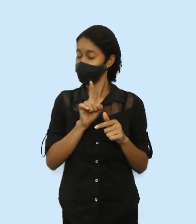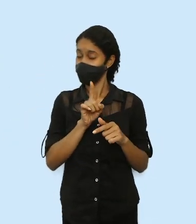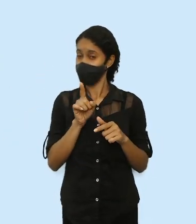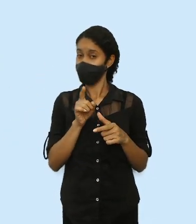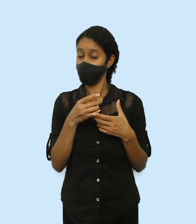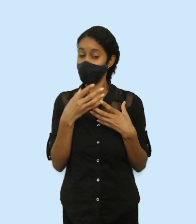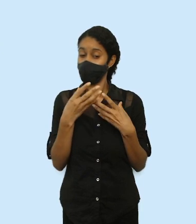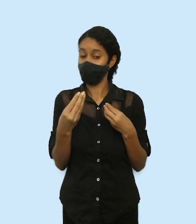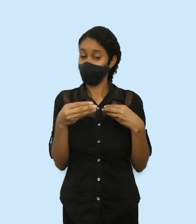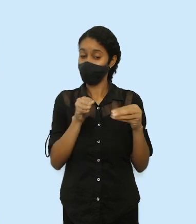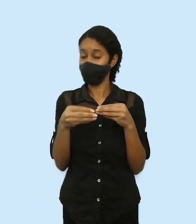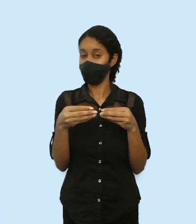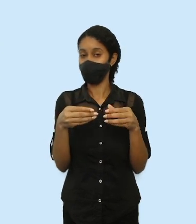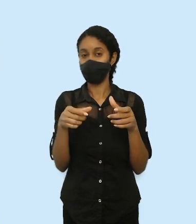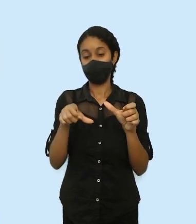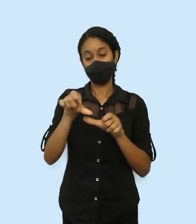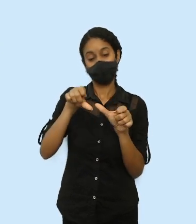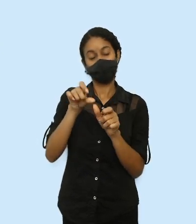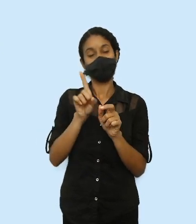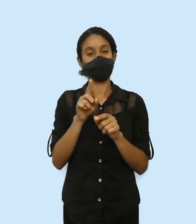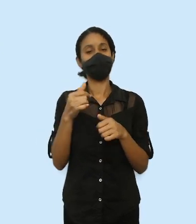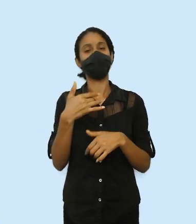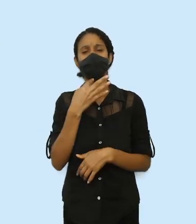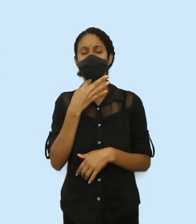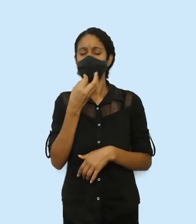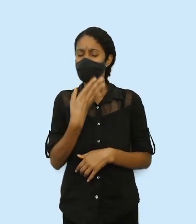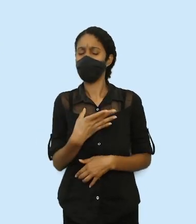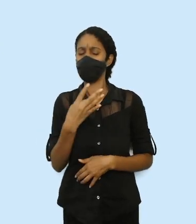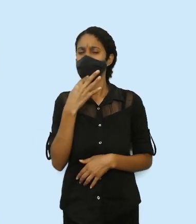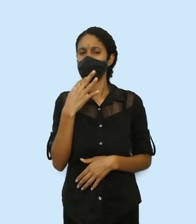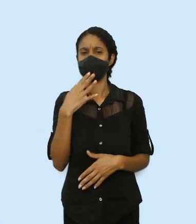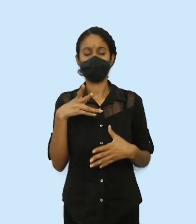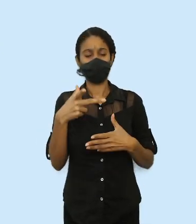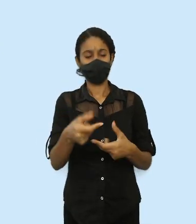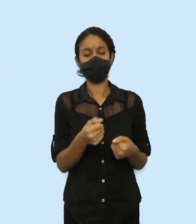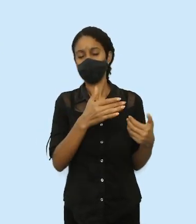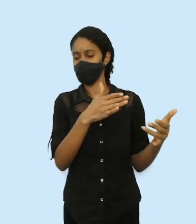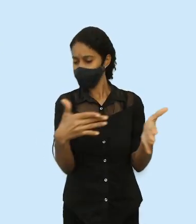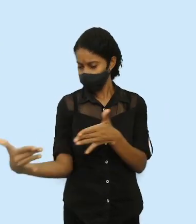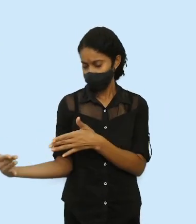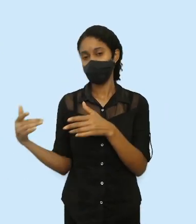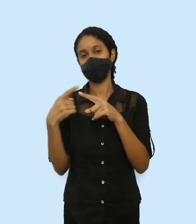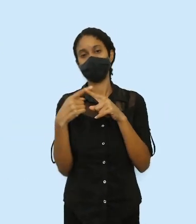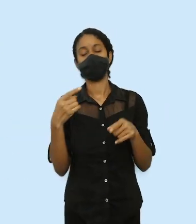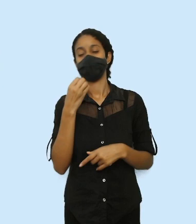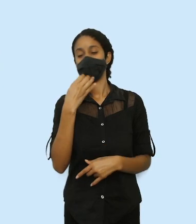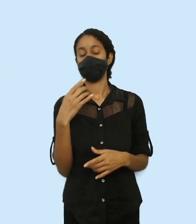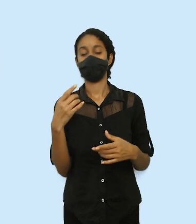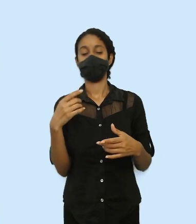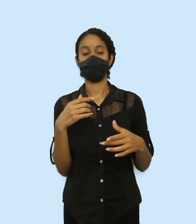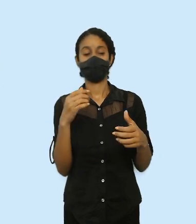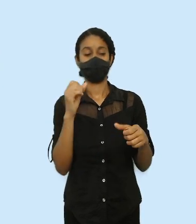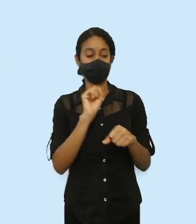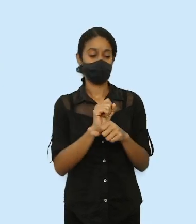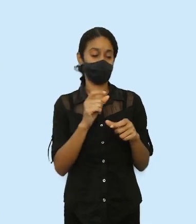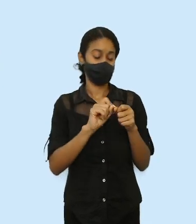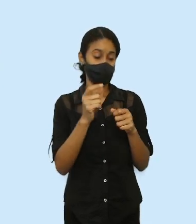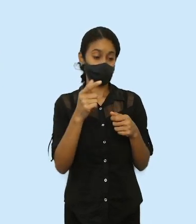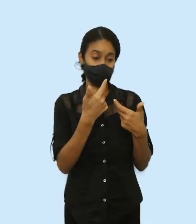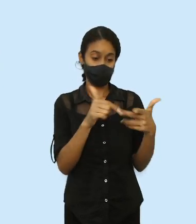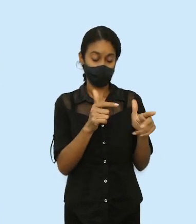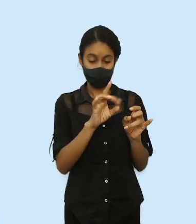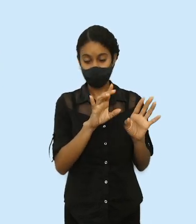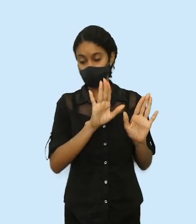tanta flexibilidade assim. É muito bacana conhecer o processo produtivo, é muito bacana sair de uma única tarefa e